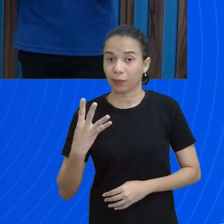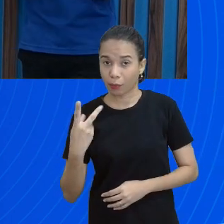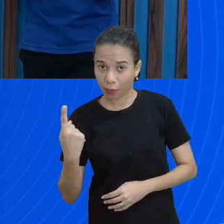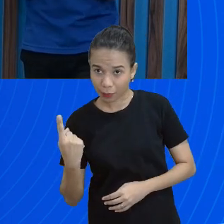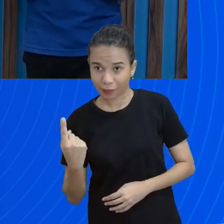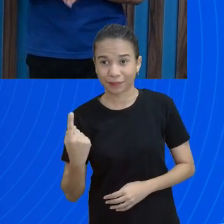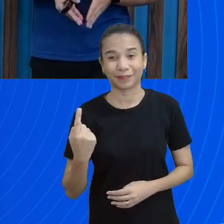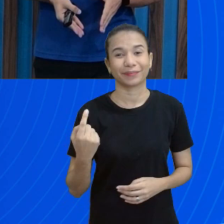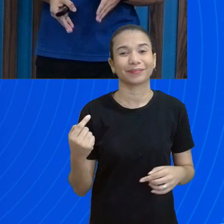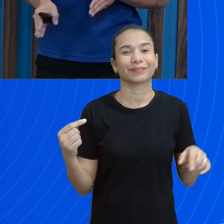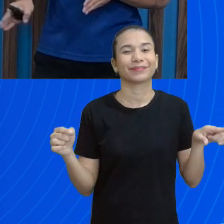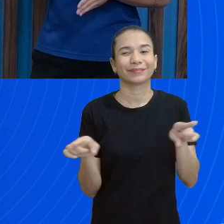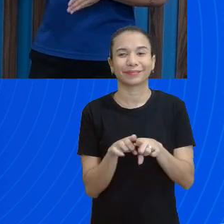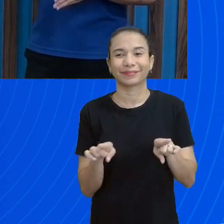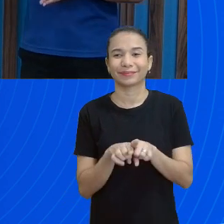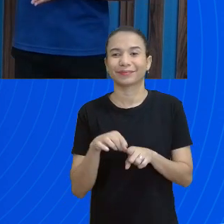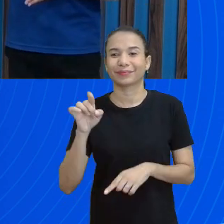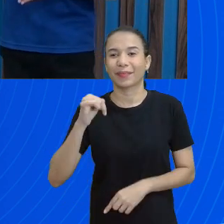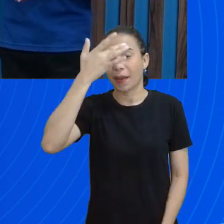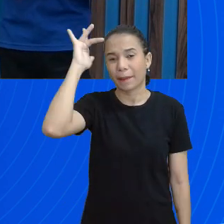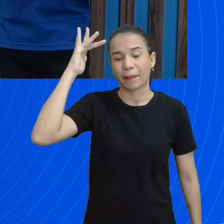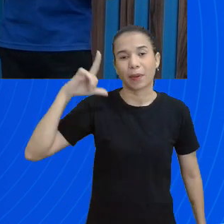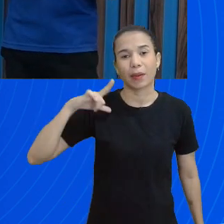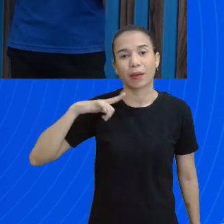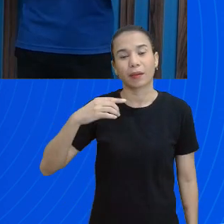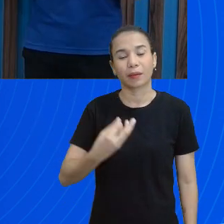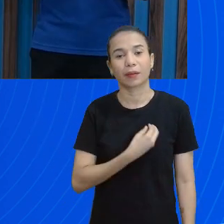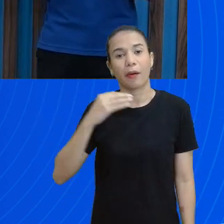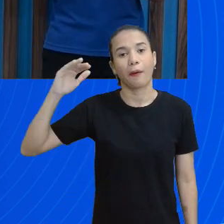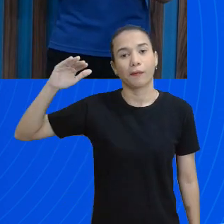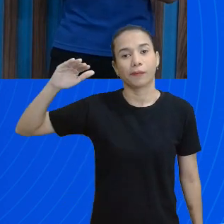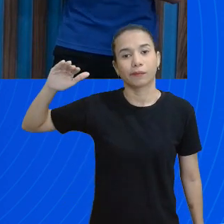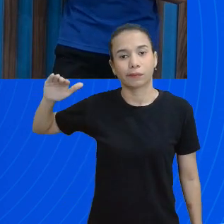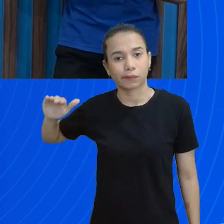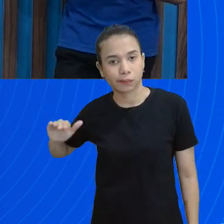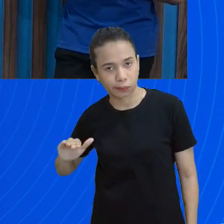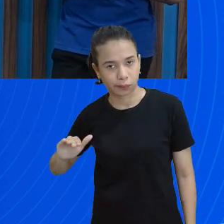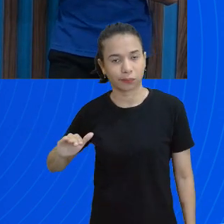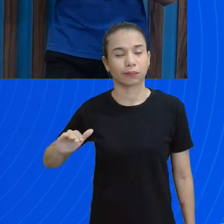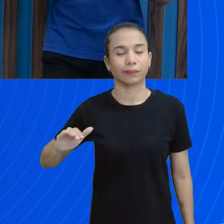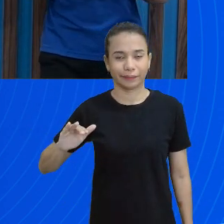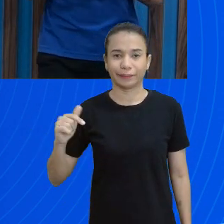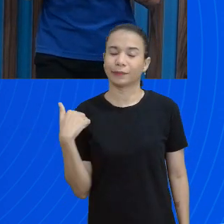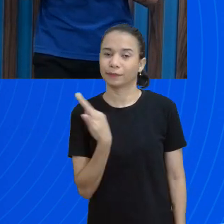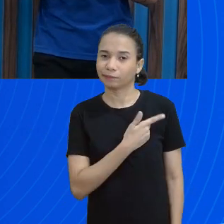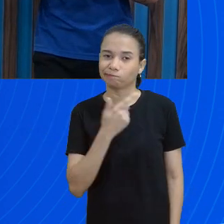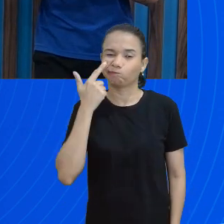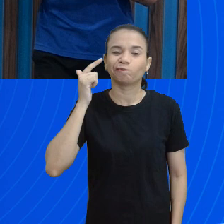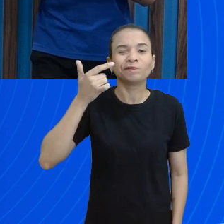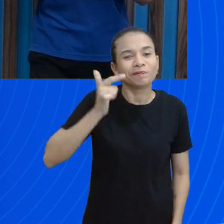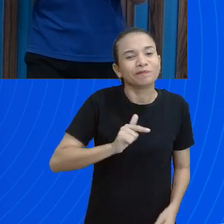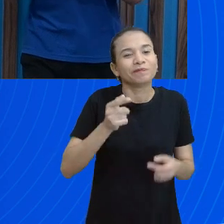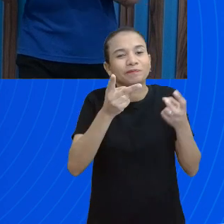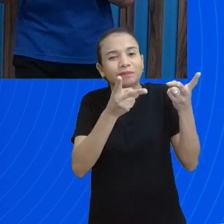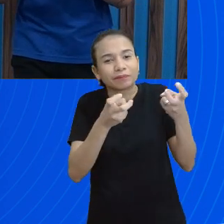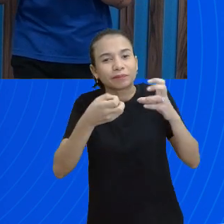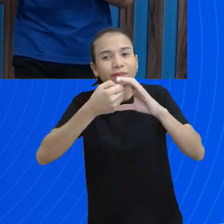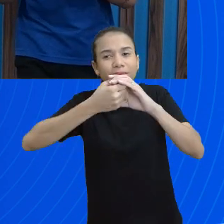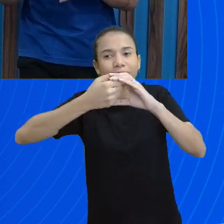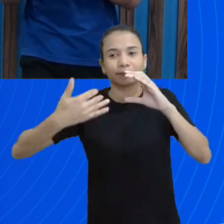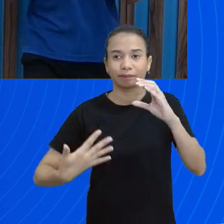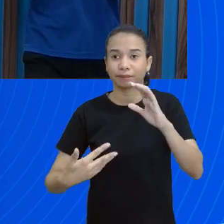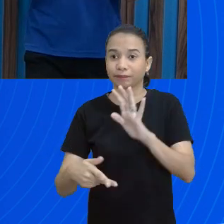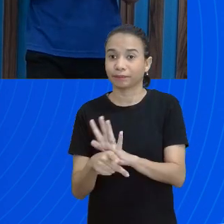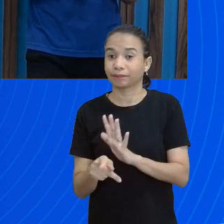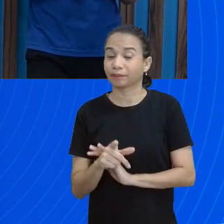e T41, né, são pessoas com baixa estatura. Então, a gente consegue aí ver essa